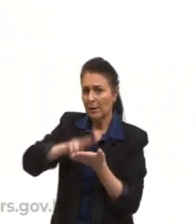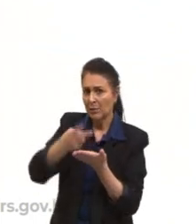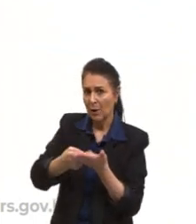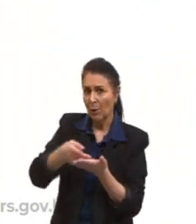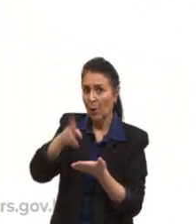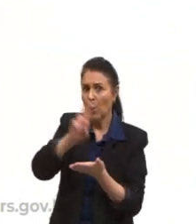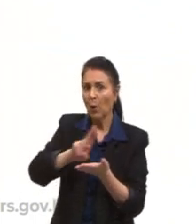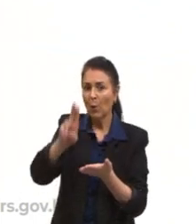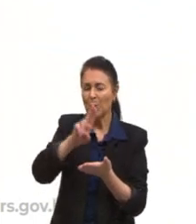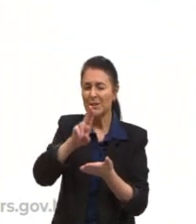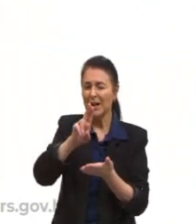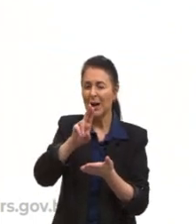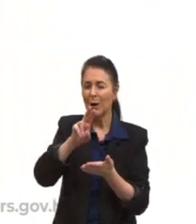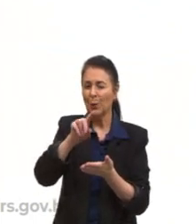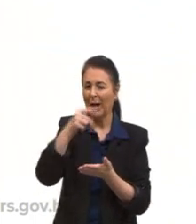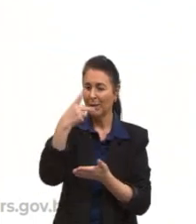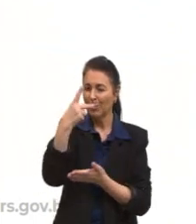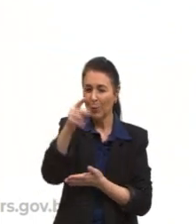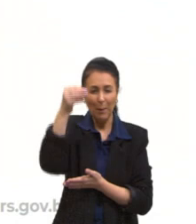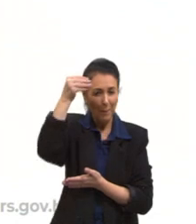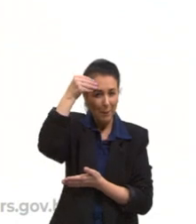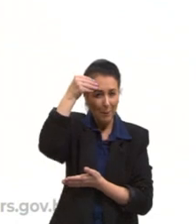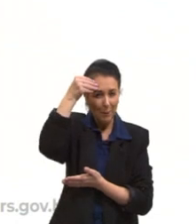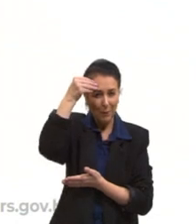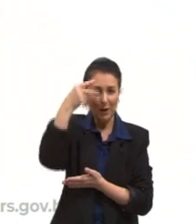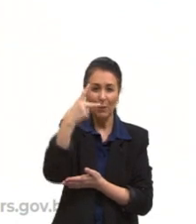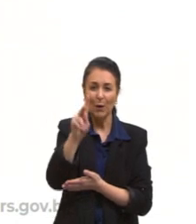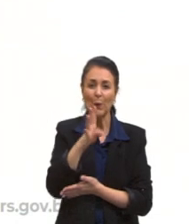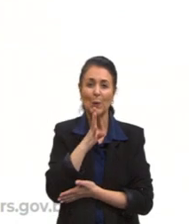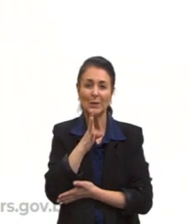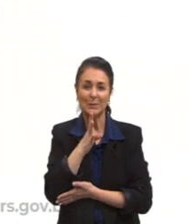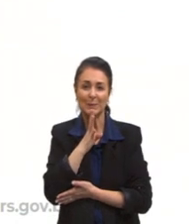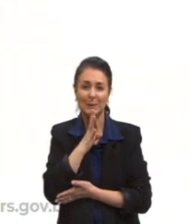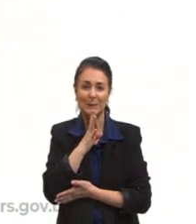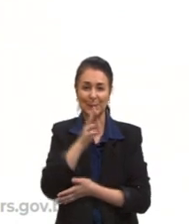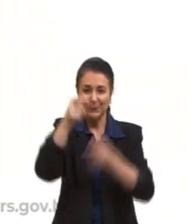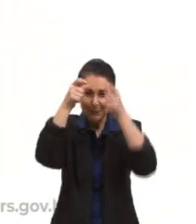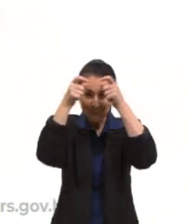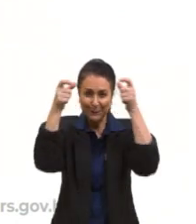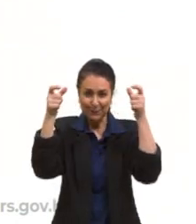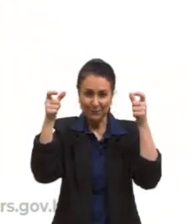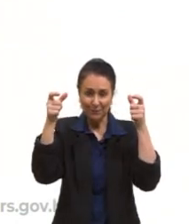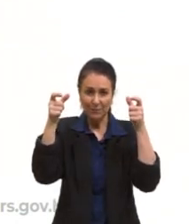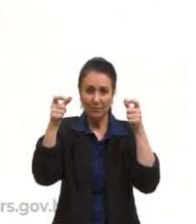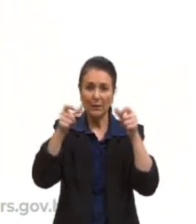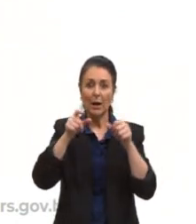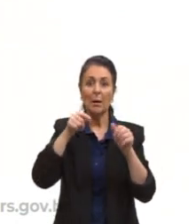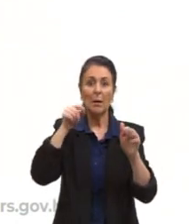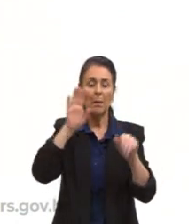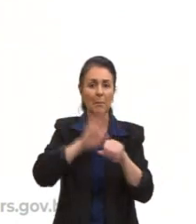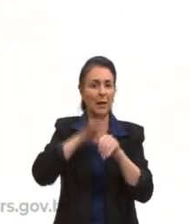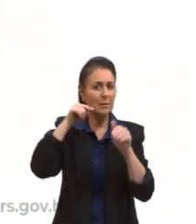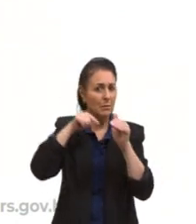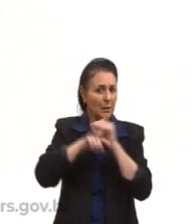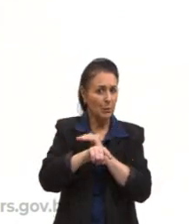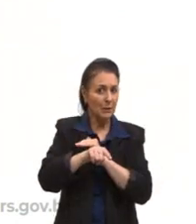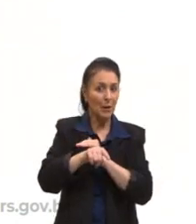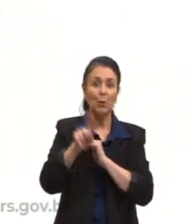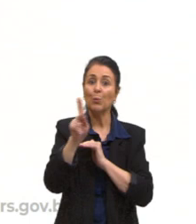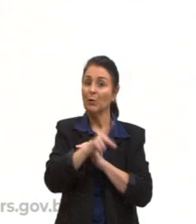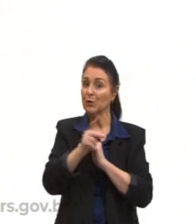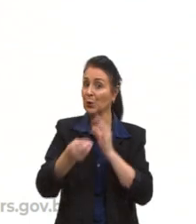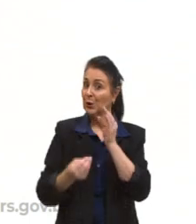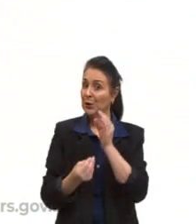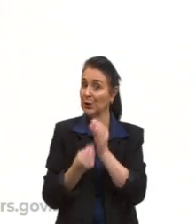usando apenas realmente a memória de vocês e os conhecimentos de vocês ok mais uma questão uma questão que eu criei